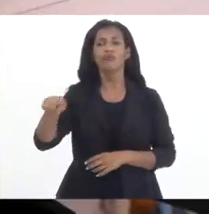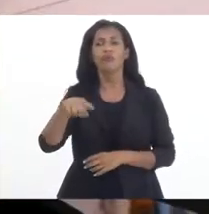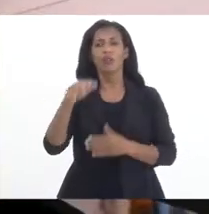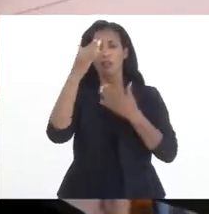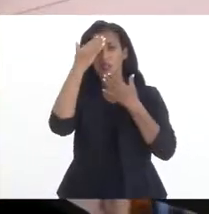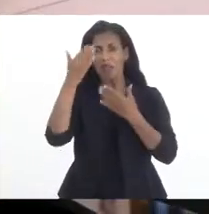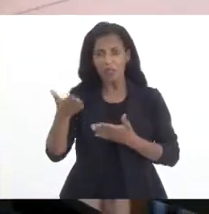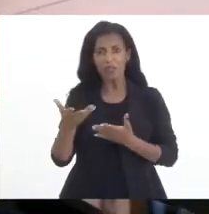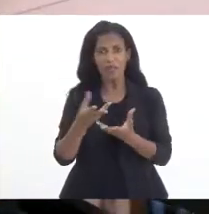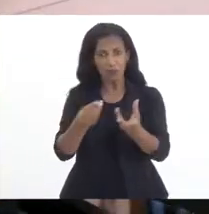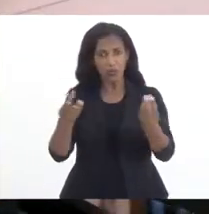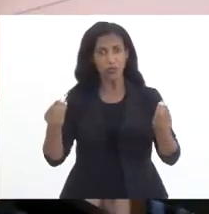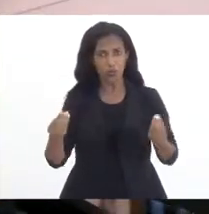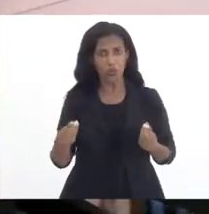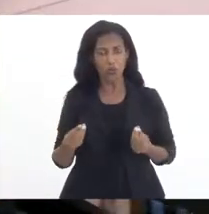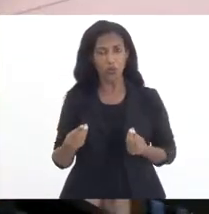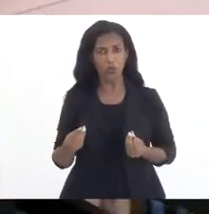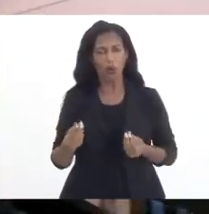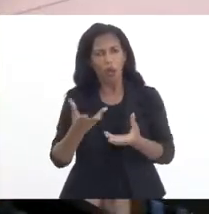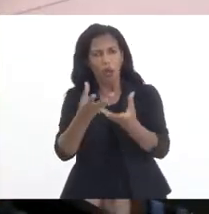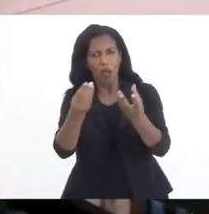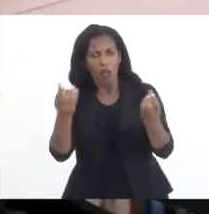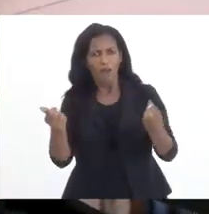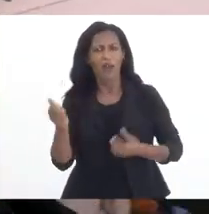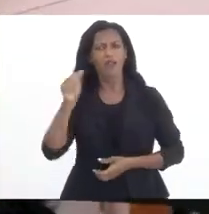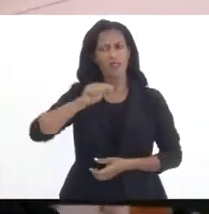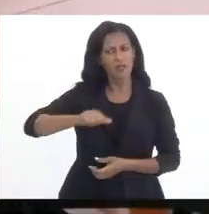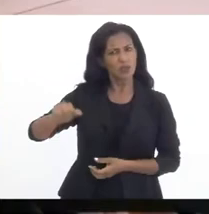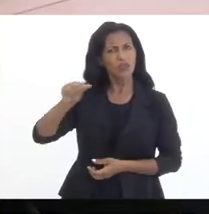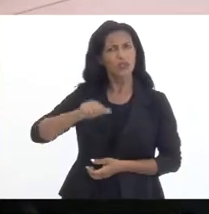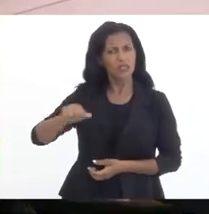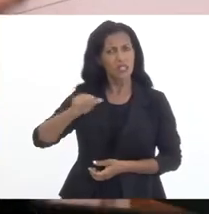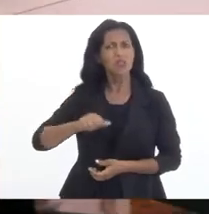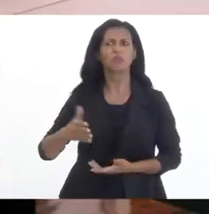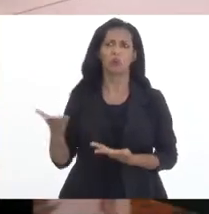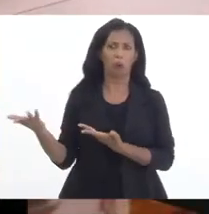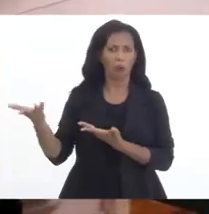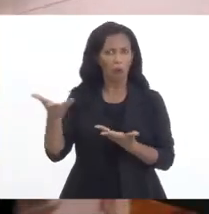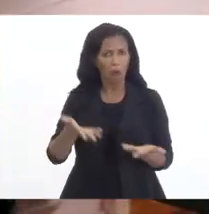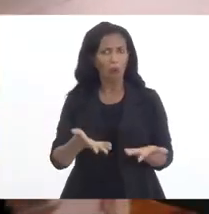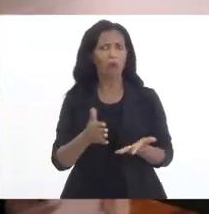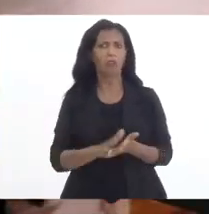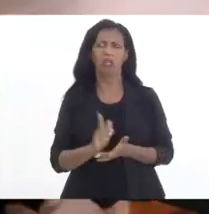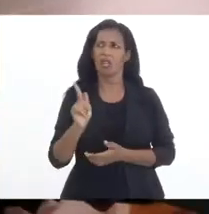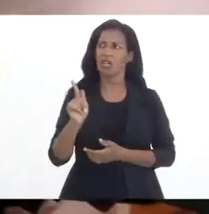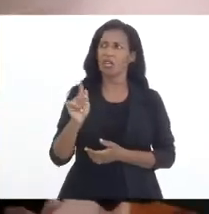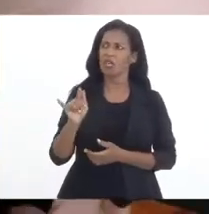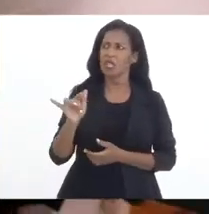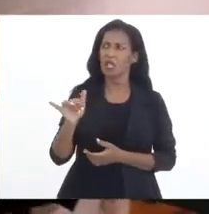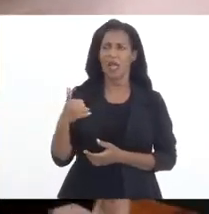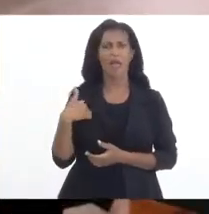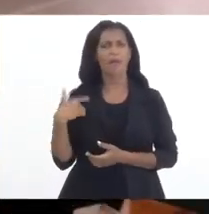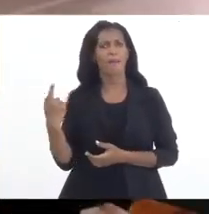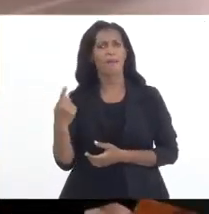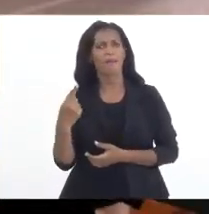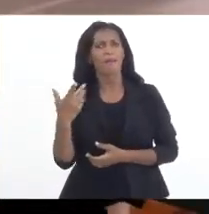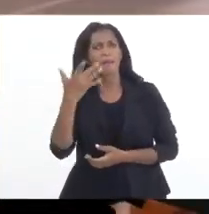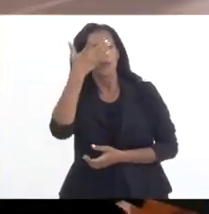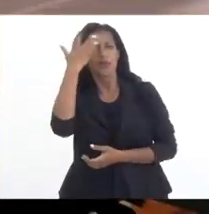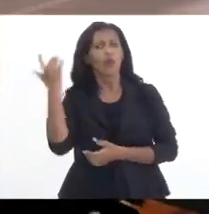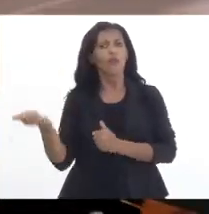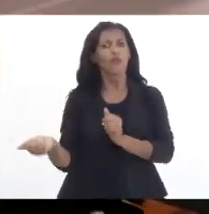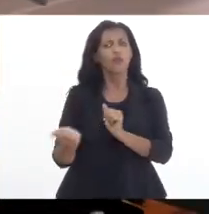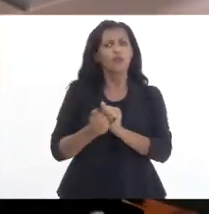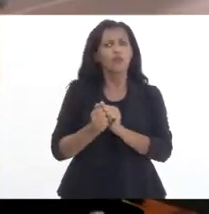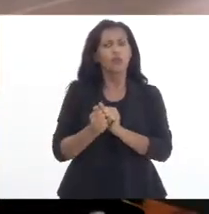agradecemos muito a várias associações, né? Guilherme, gente que foi conosco para Brasília. Mas